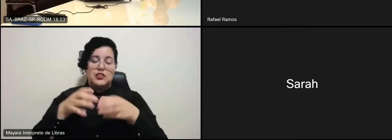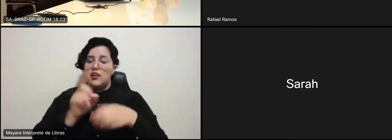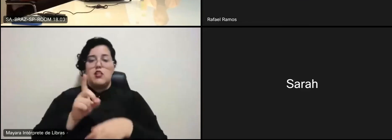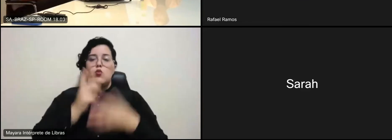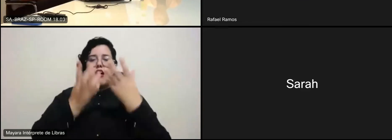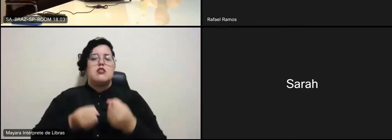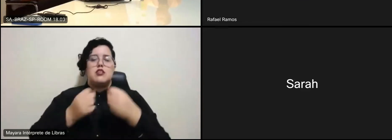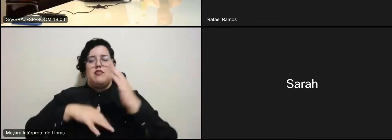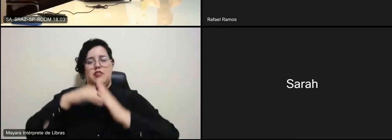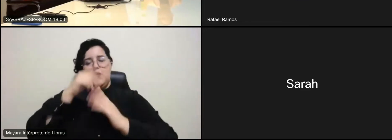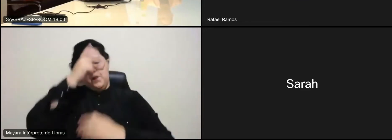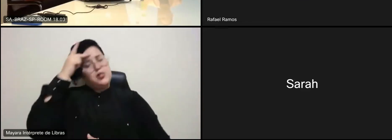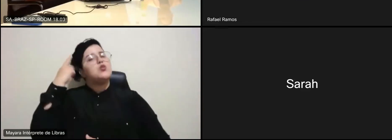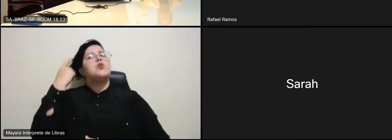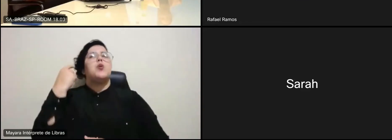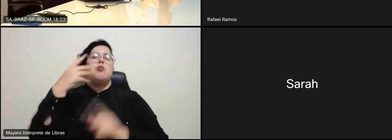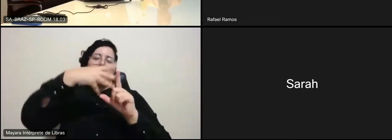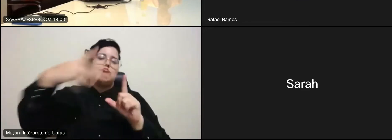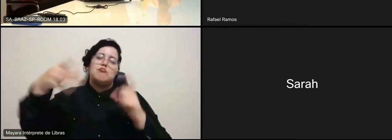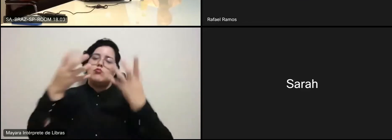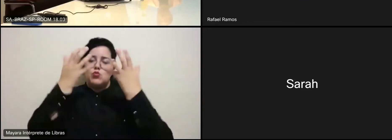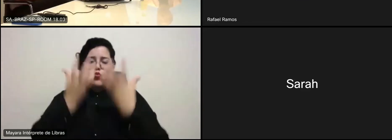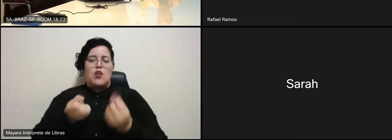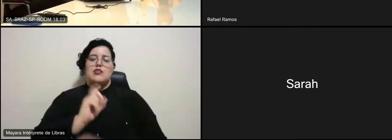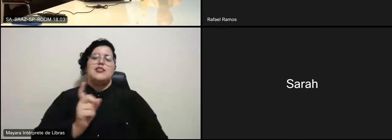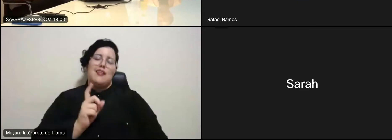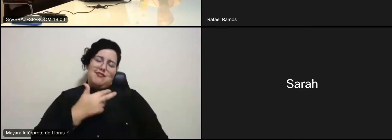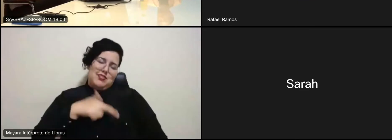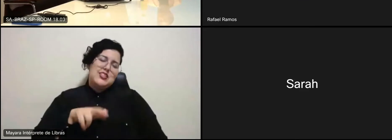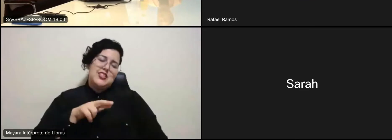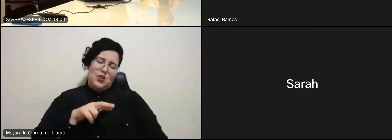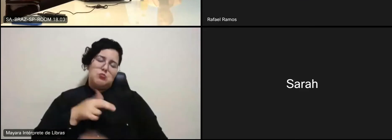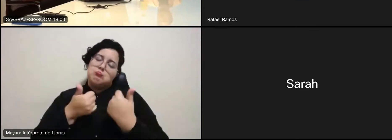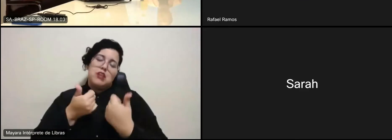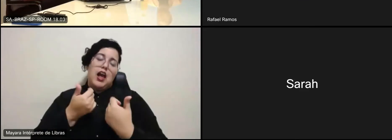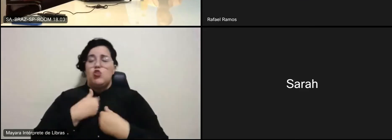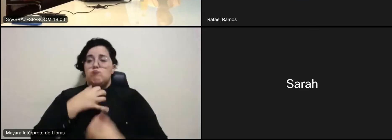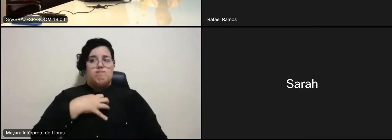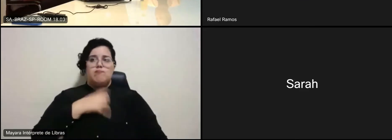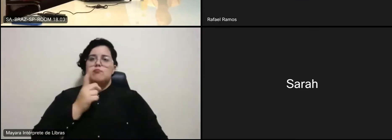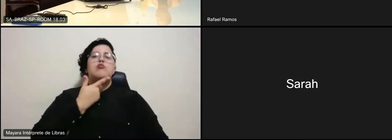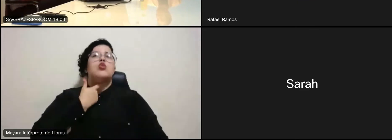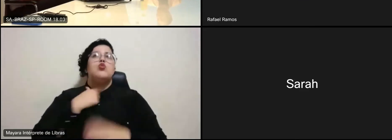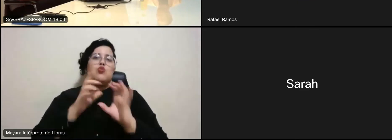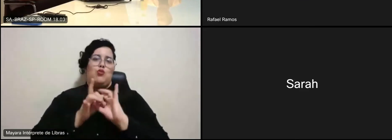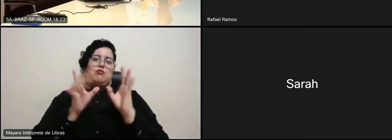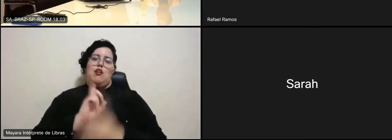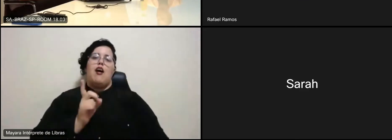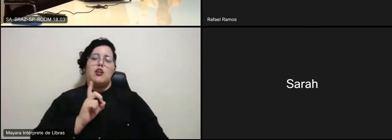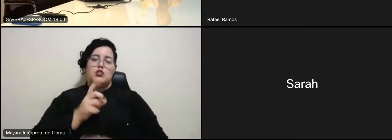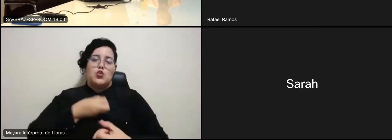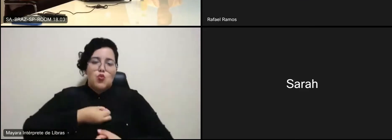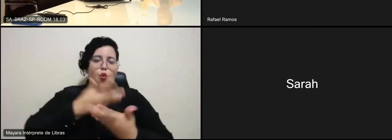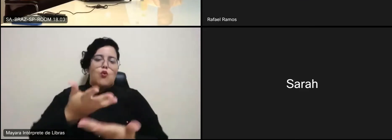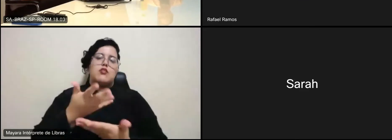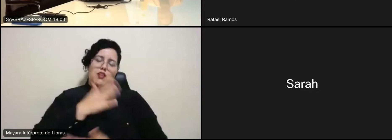prática homossexual, vamos dizer assim, né? Então, de alguma forma, isso não me deixava à vontade de ser o praticante da homossexualidade, se é